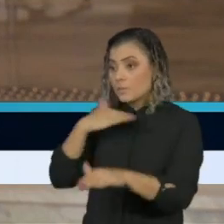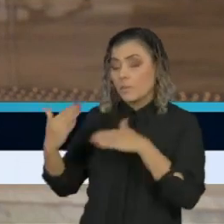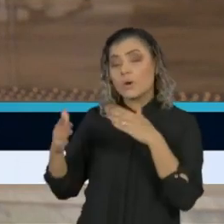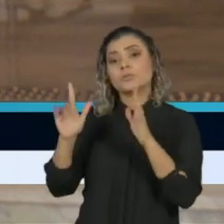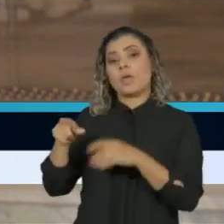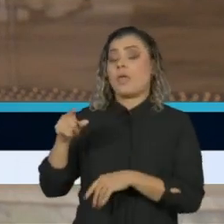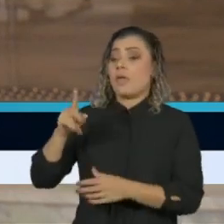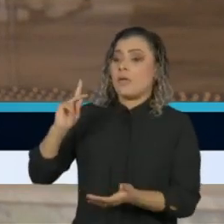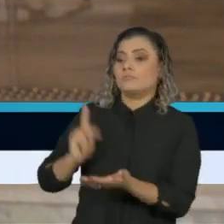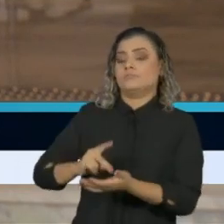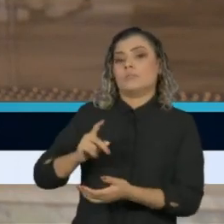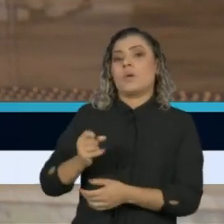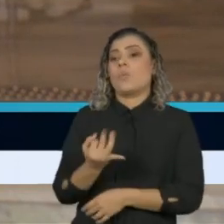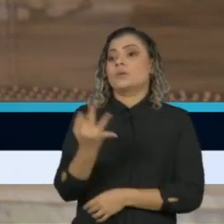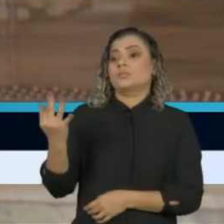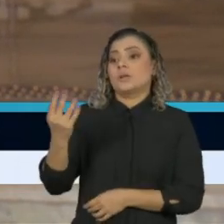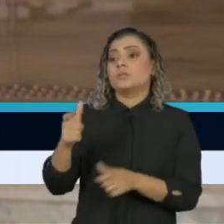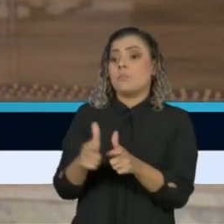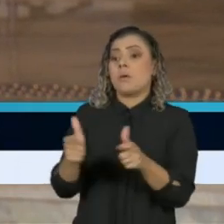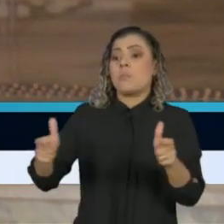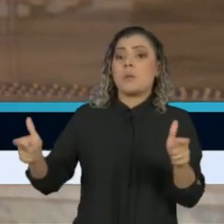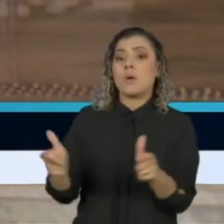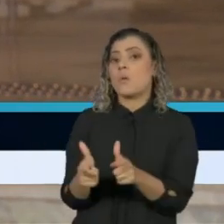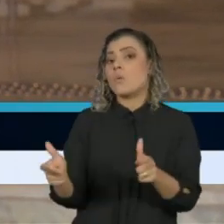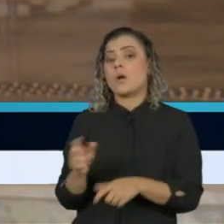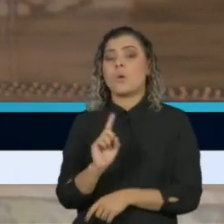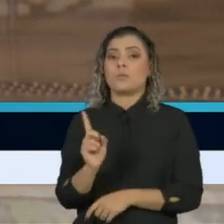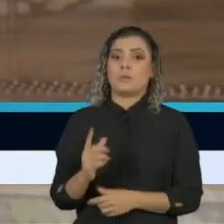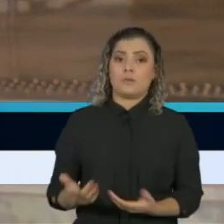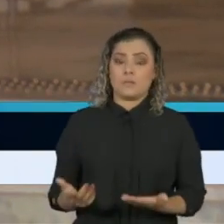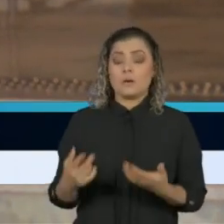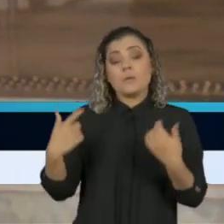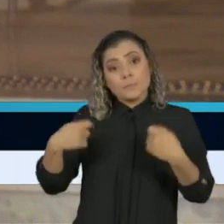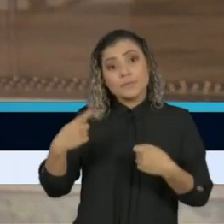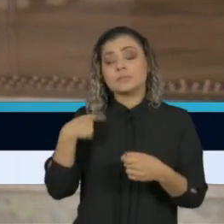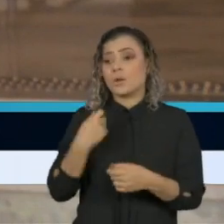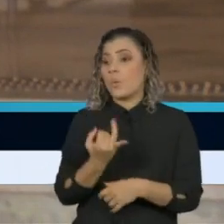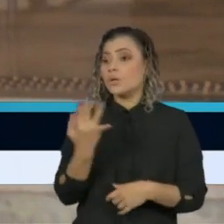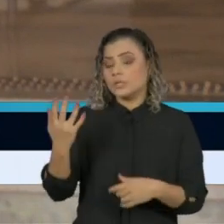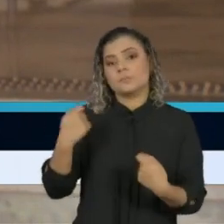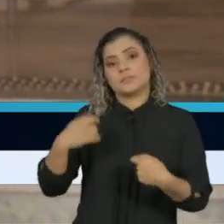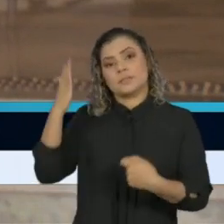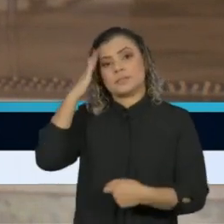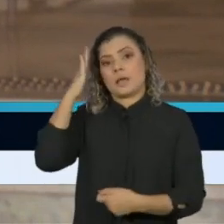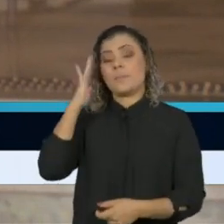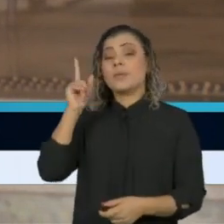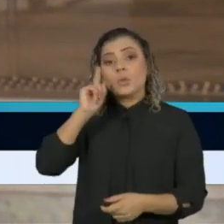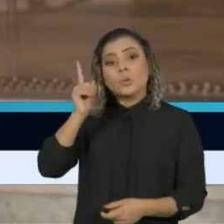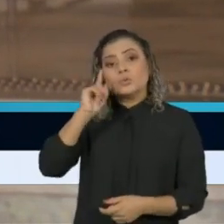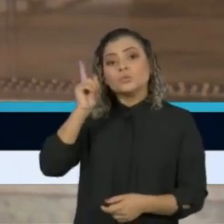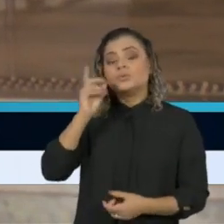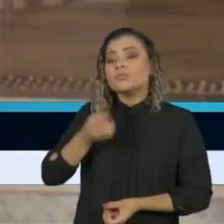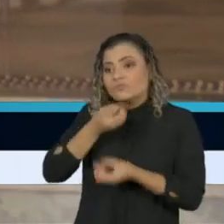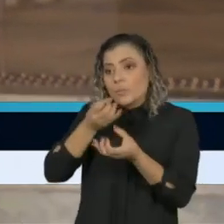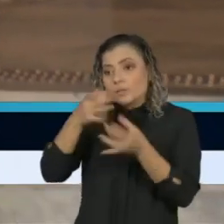número real, né, da evolução da epidemia. Né? Então, é um número que precisa ser, de fato, atualizado dia a dia.